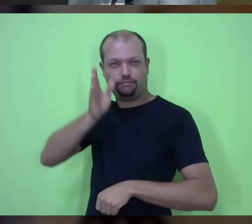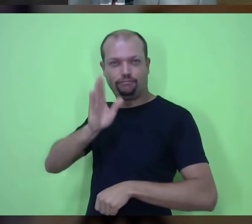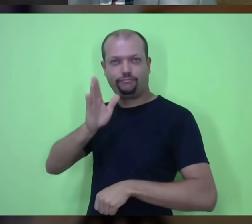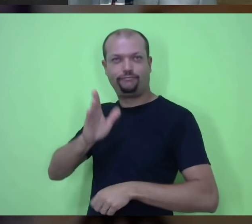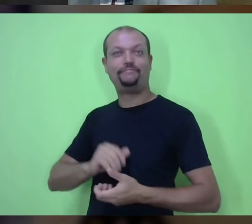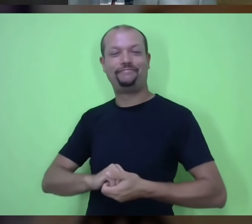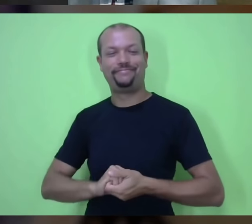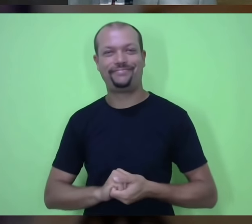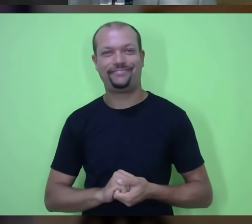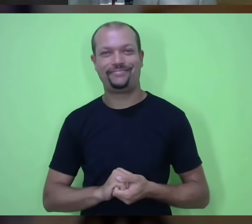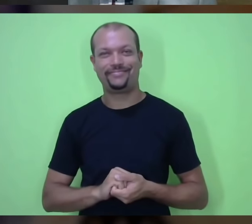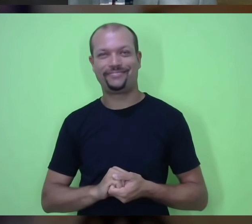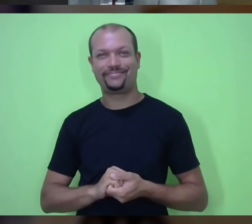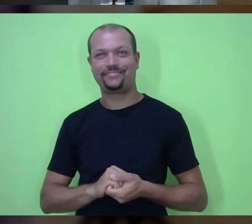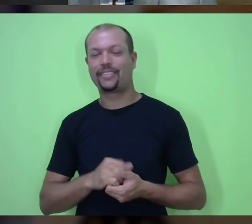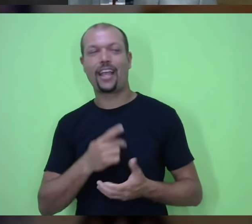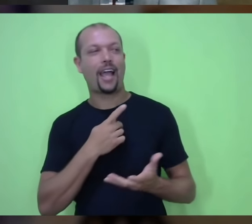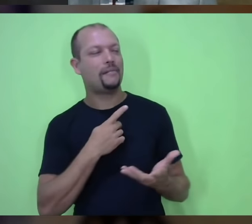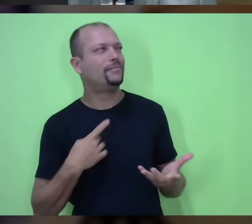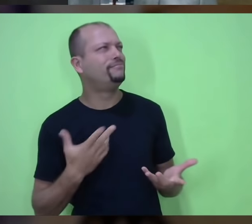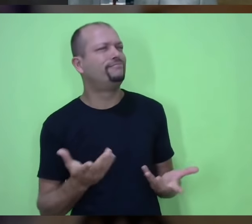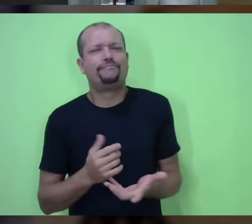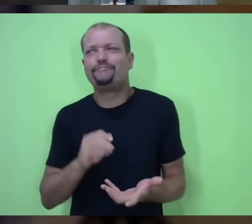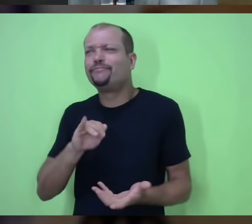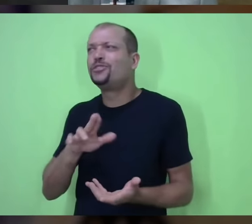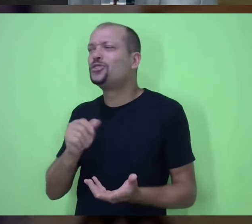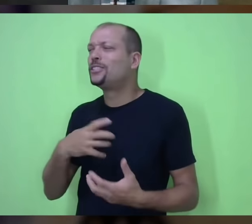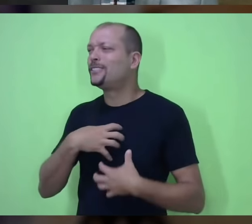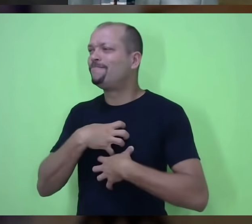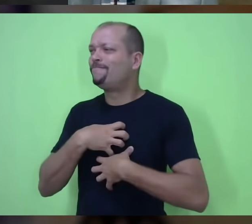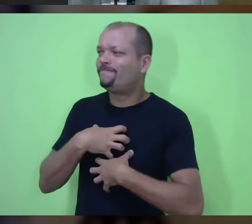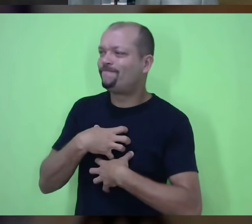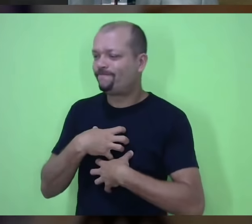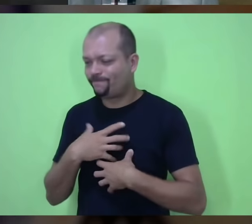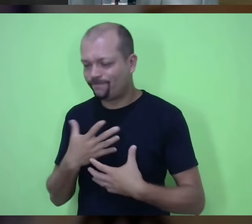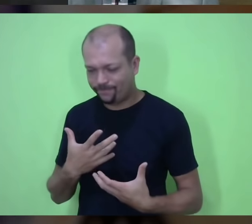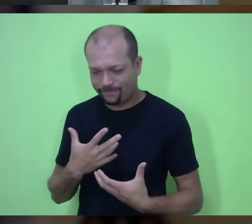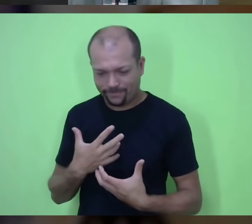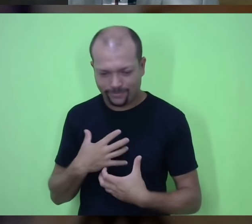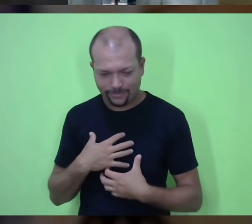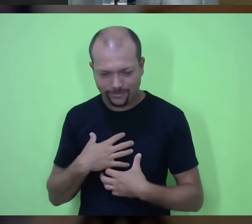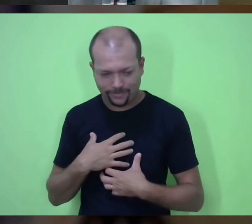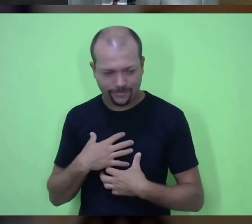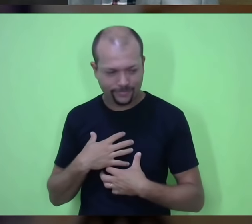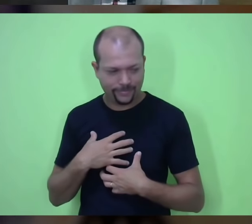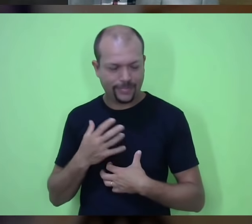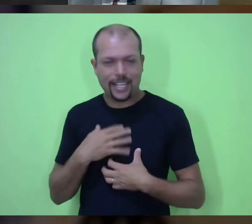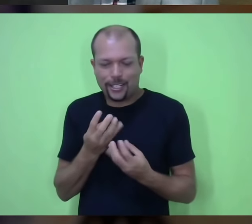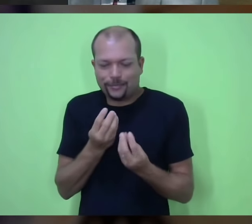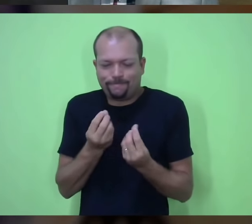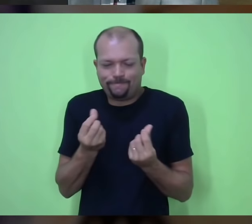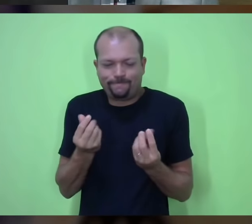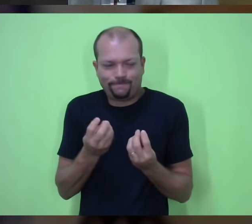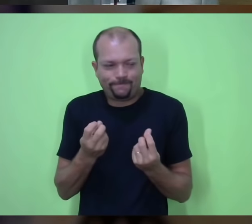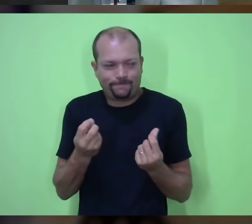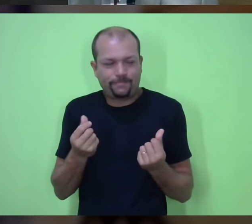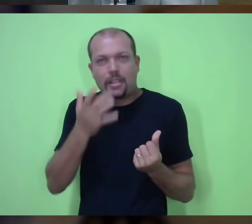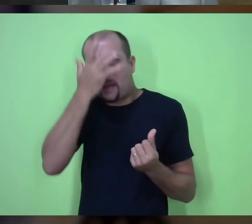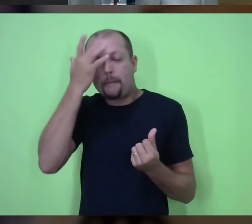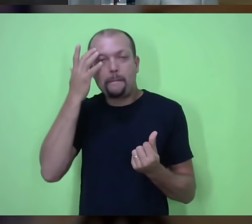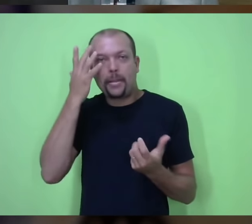Pastor Bruno, por favor. O pastor Júlio, né? Eu me sinto realmente assim, bastante sensibilidade,